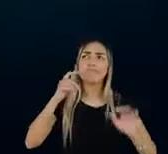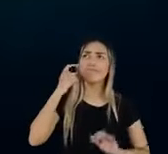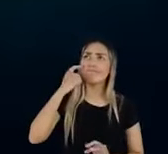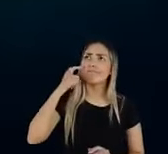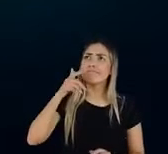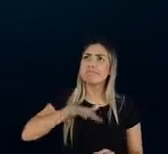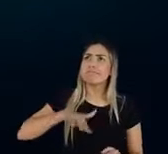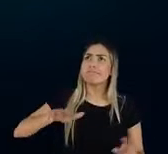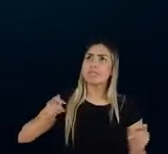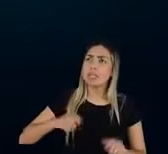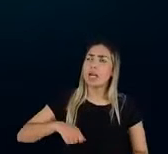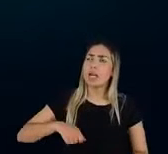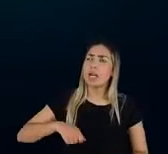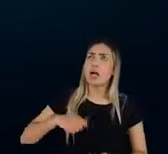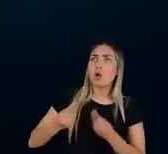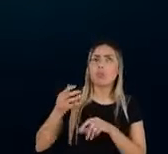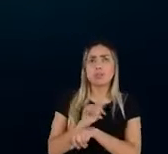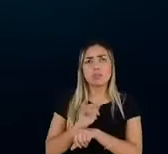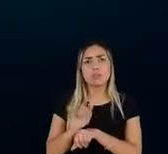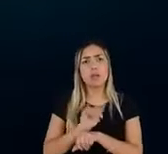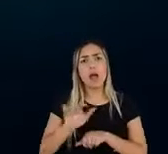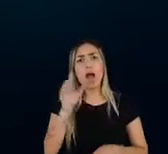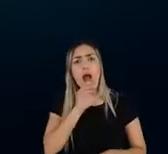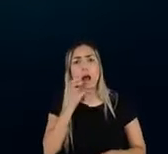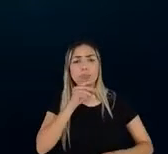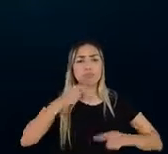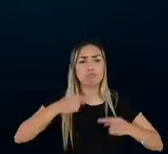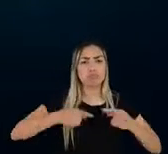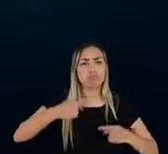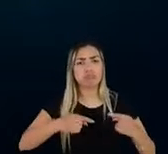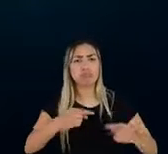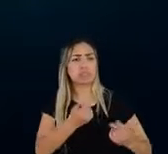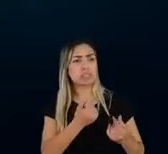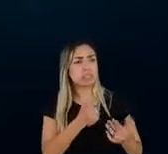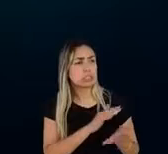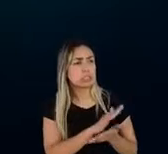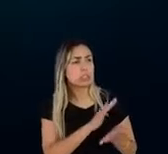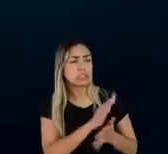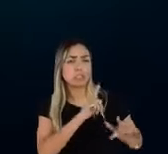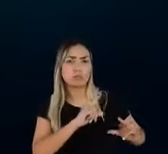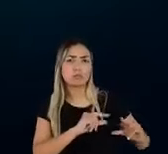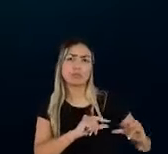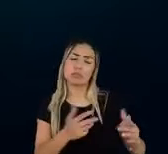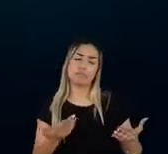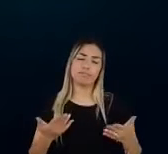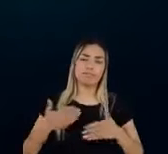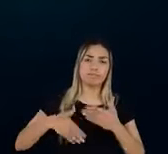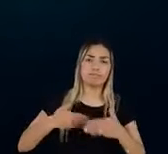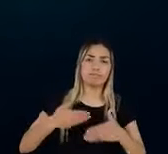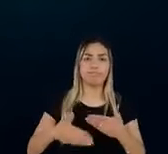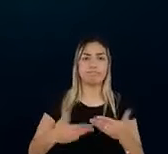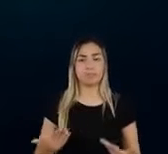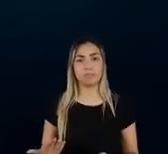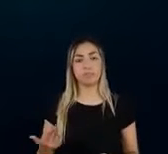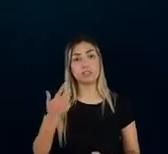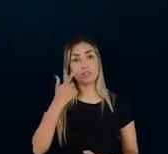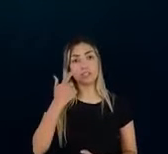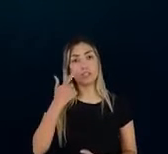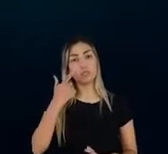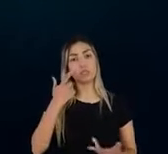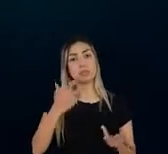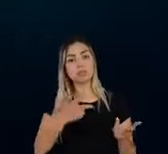que era né aumentar competitividade reduzir custo né Por cliente assim vai e eles viram a tendência de mercado